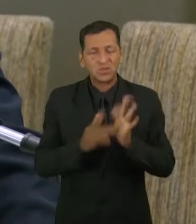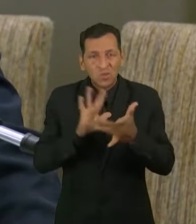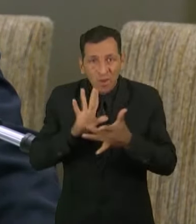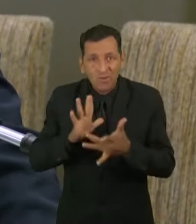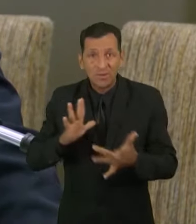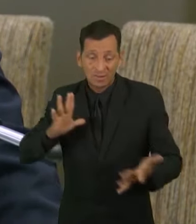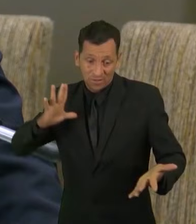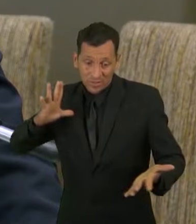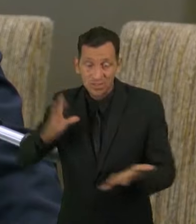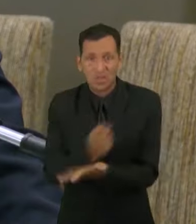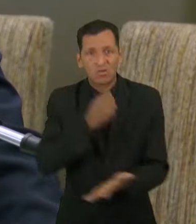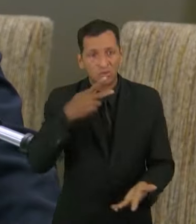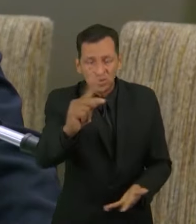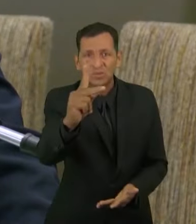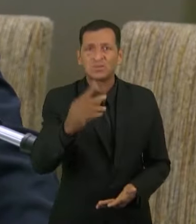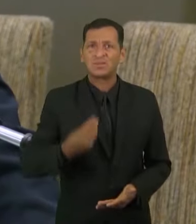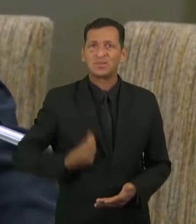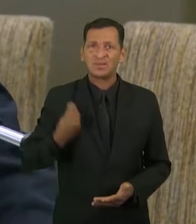Vai em paz.